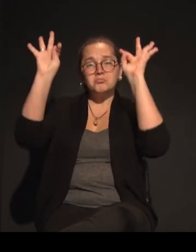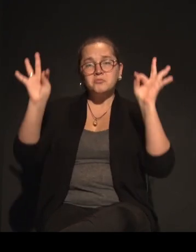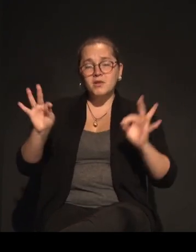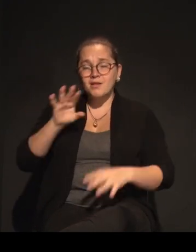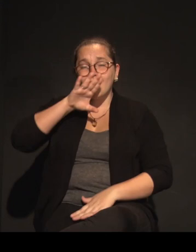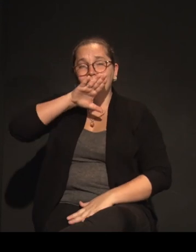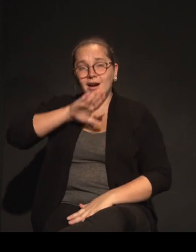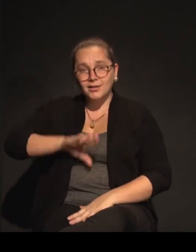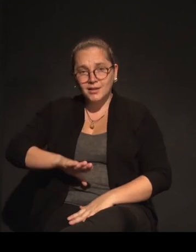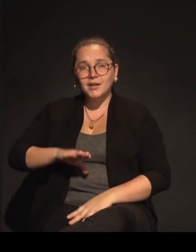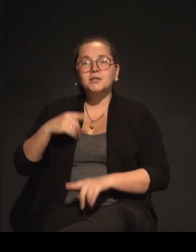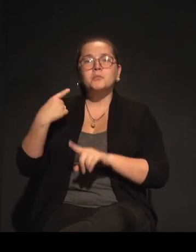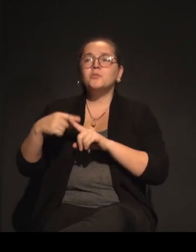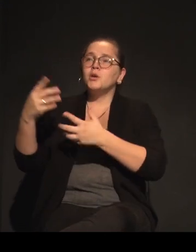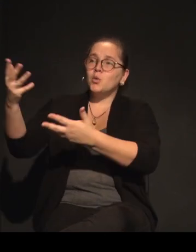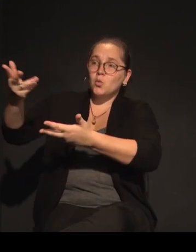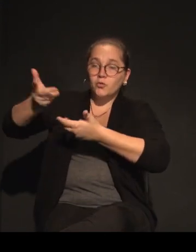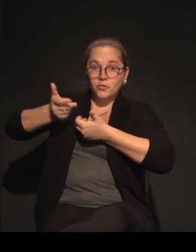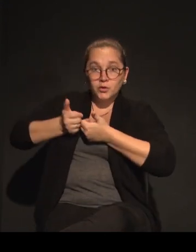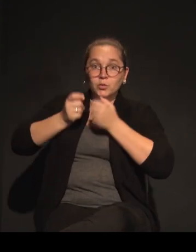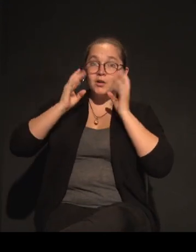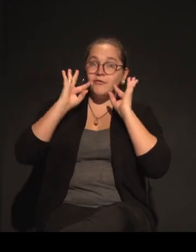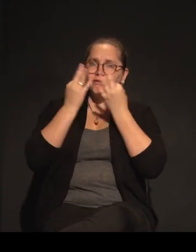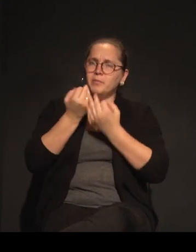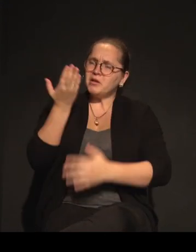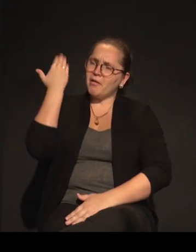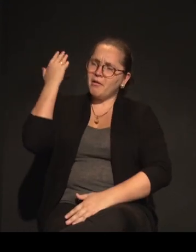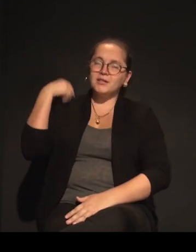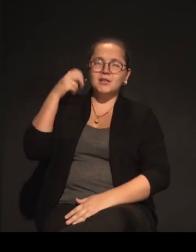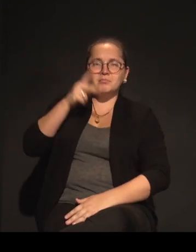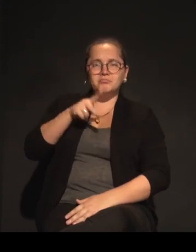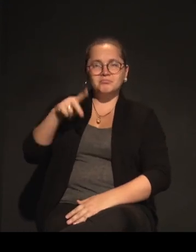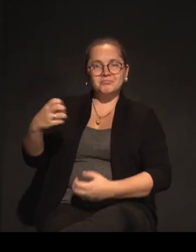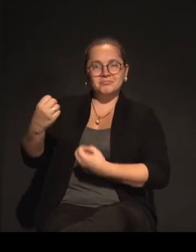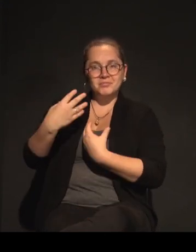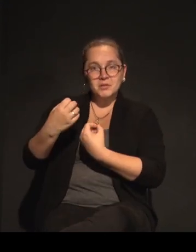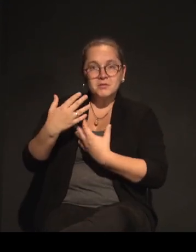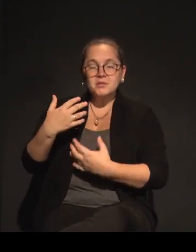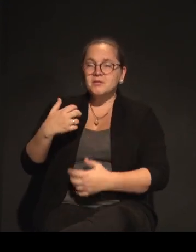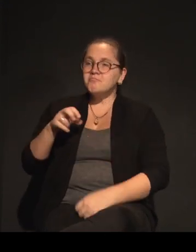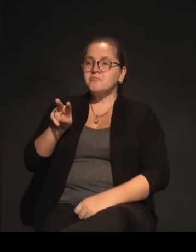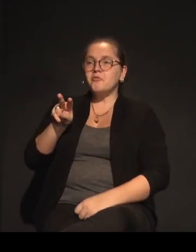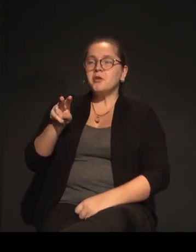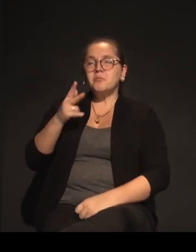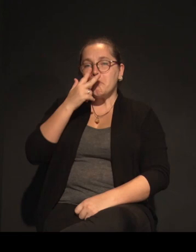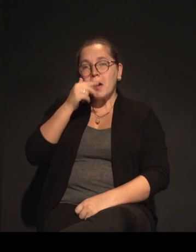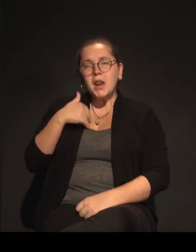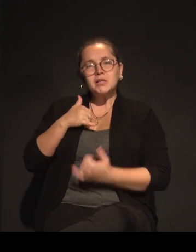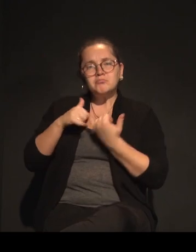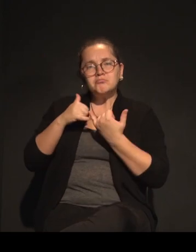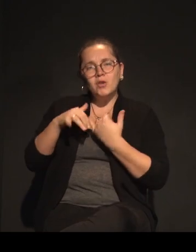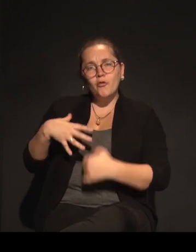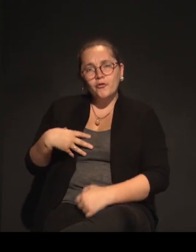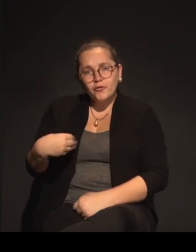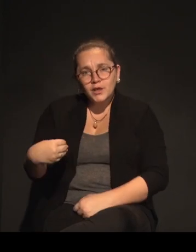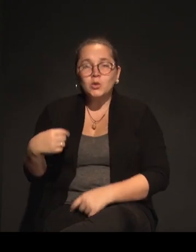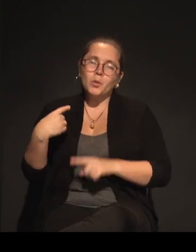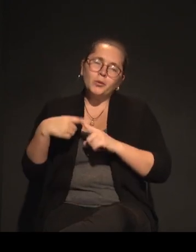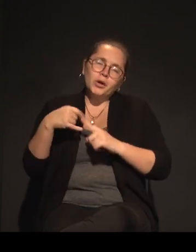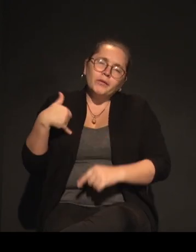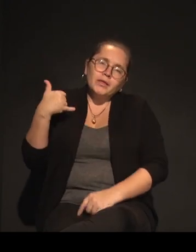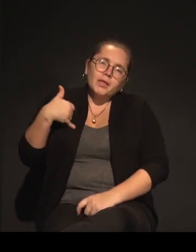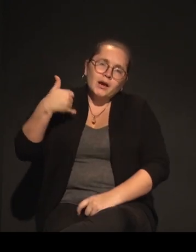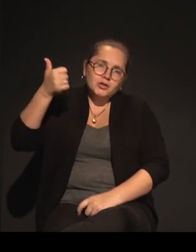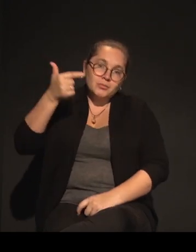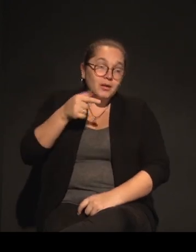convidado por um parente que um dia foi meu professor é como se fosse um filho pra mim porque eu sou bem mais velha do que